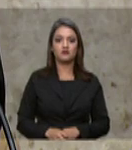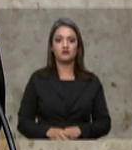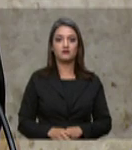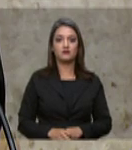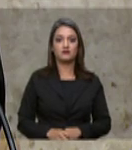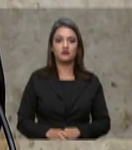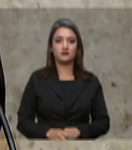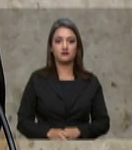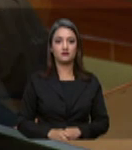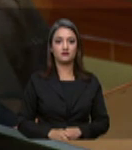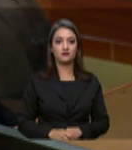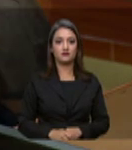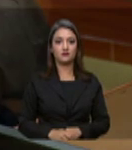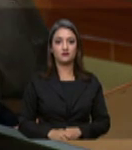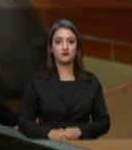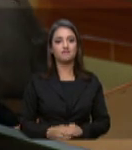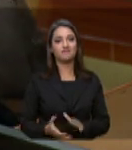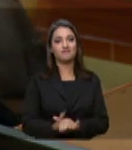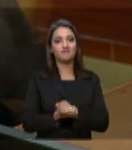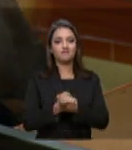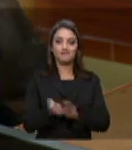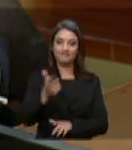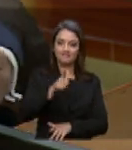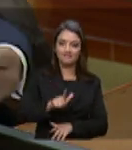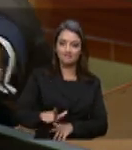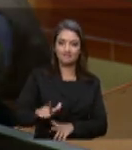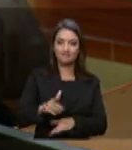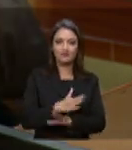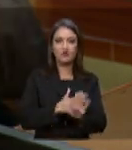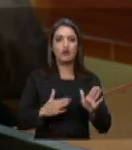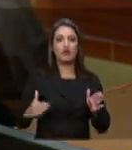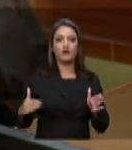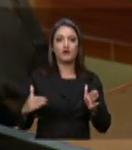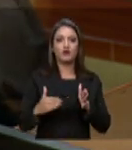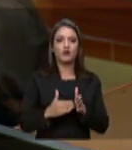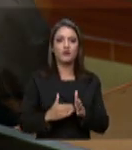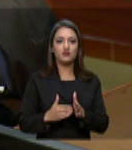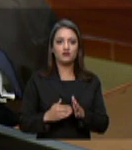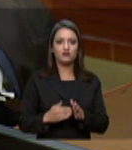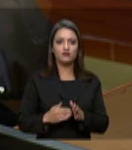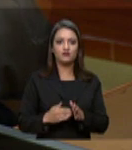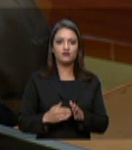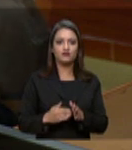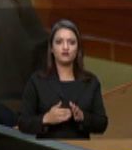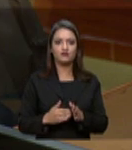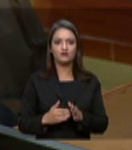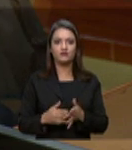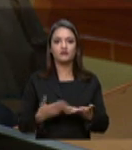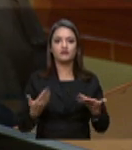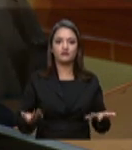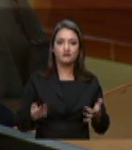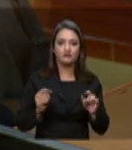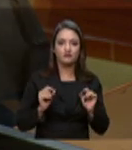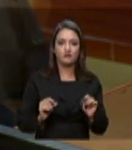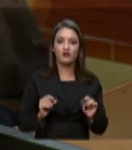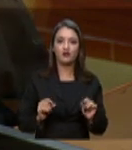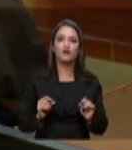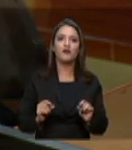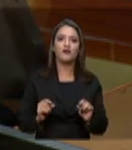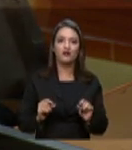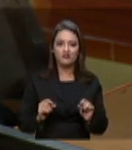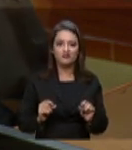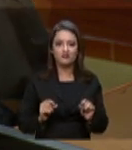o renovo os cumprimentos a todos e sair indo nesses cumprimentos e Supremo a falha